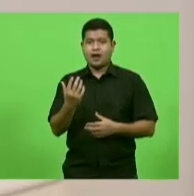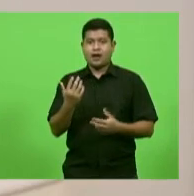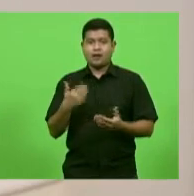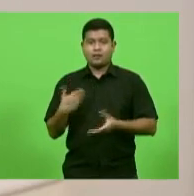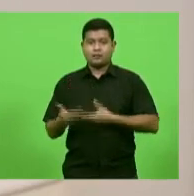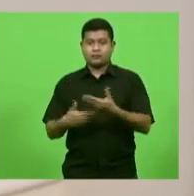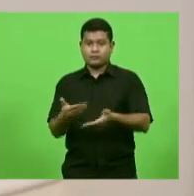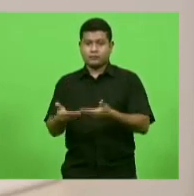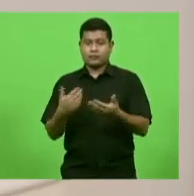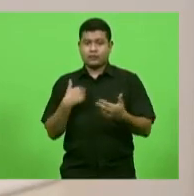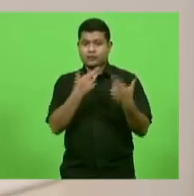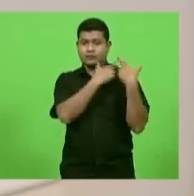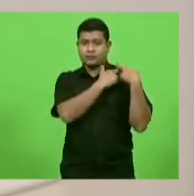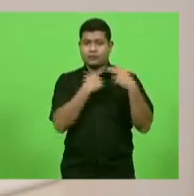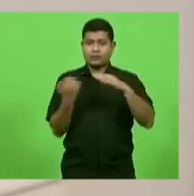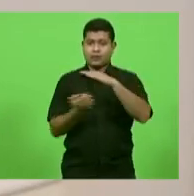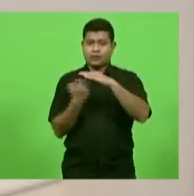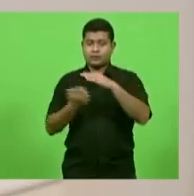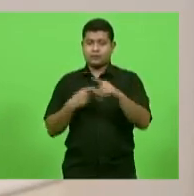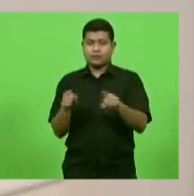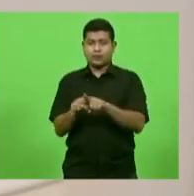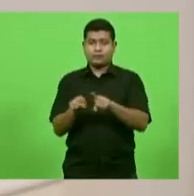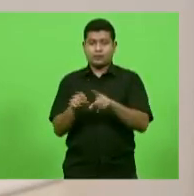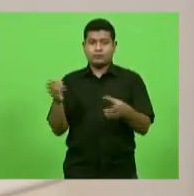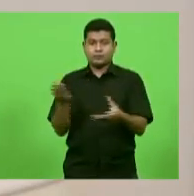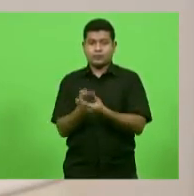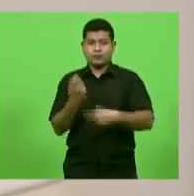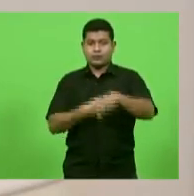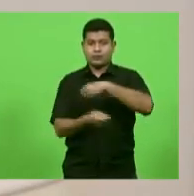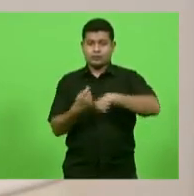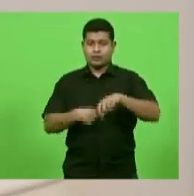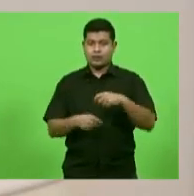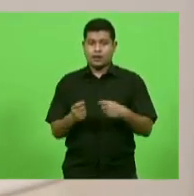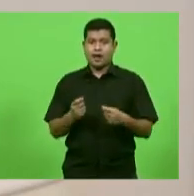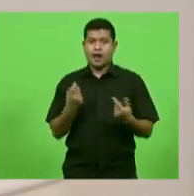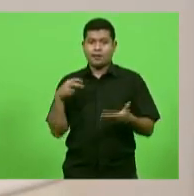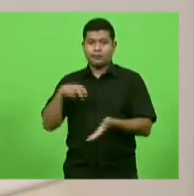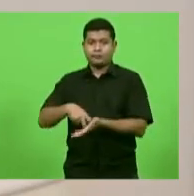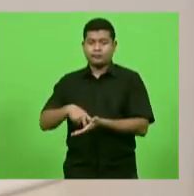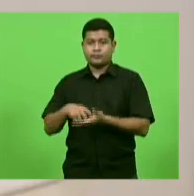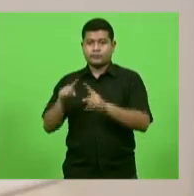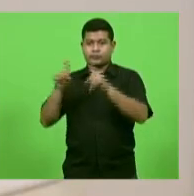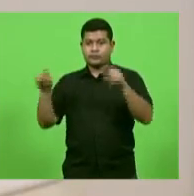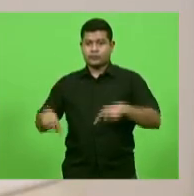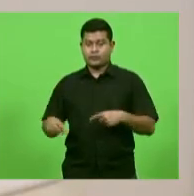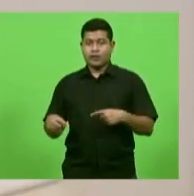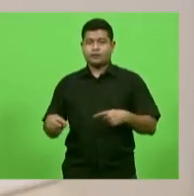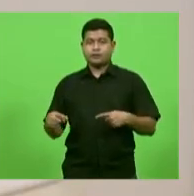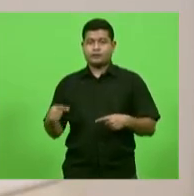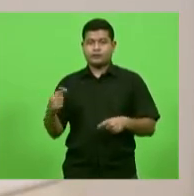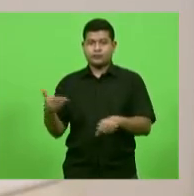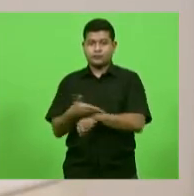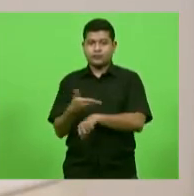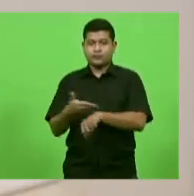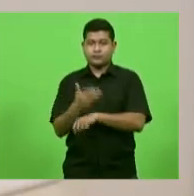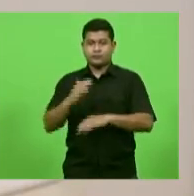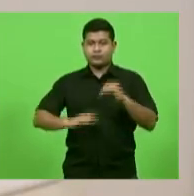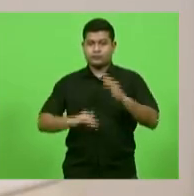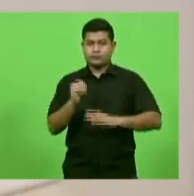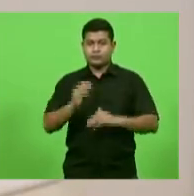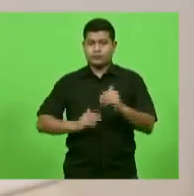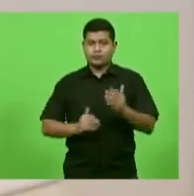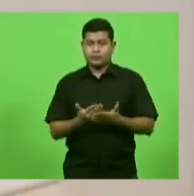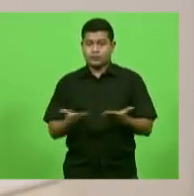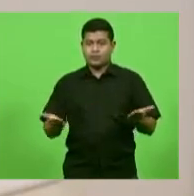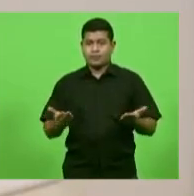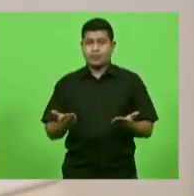empresas e dos processos administrativos disciplinares dos servidores envolvidos na prática dos atos. Entretanto, digo